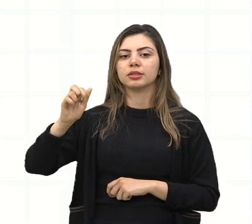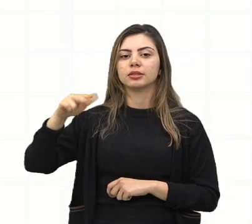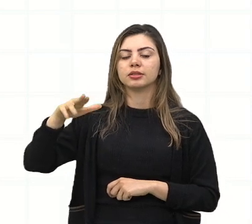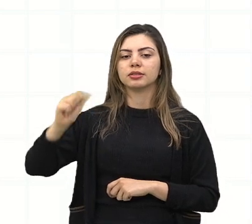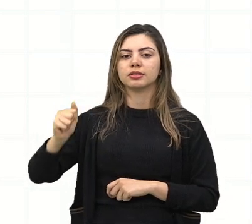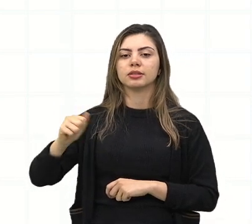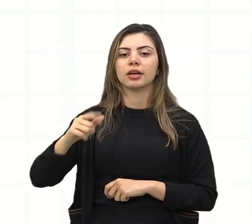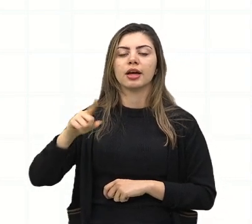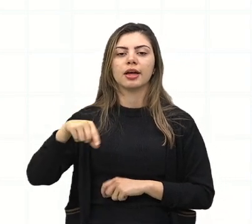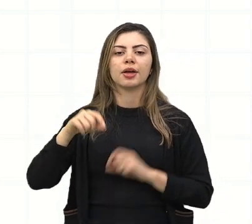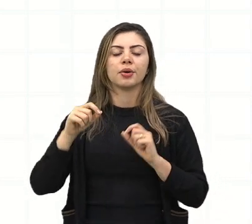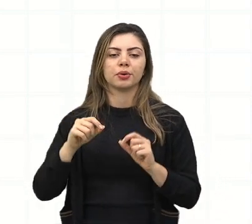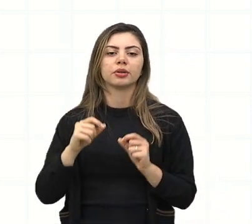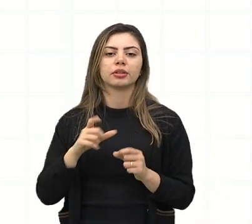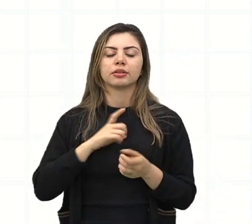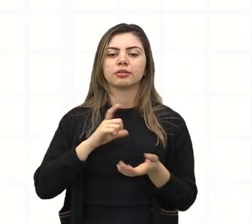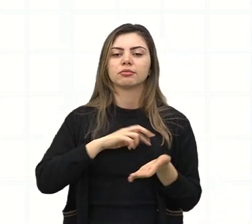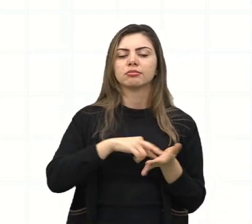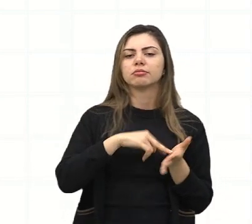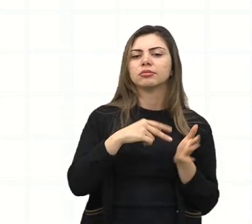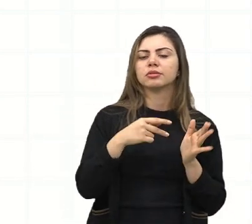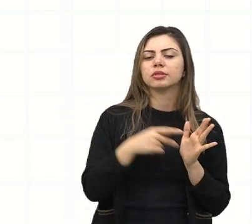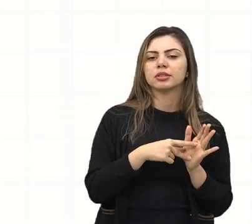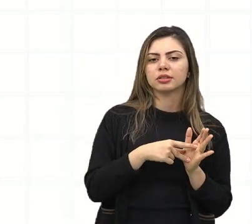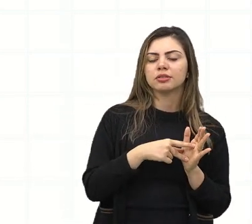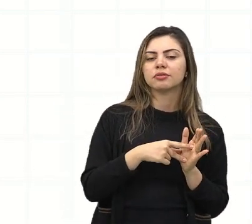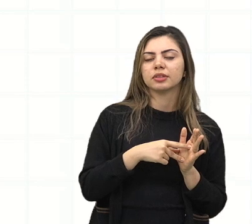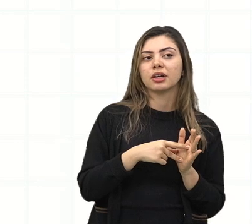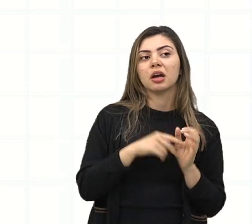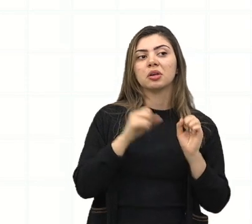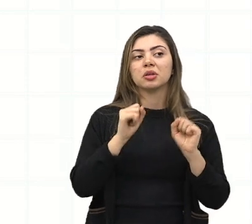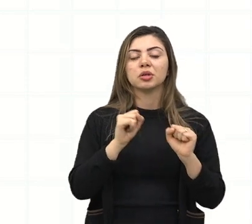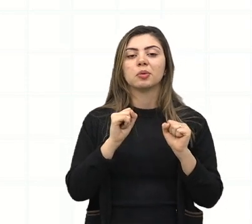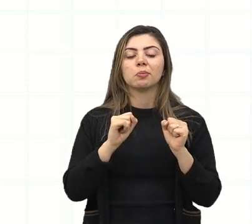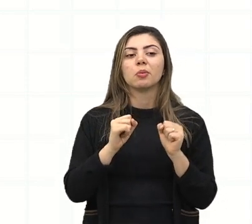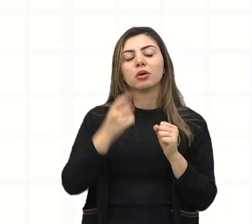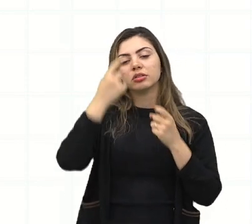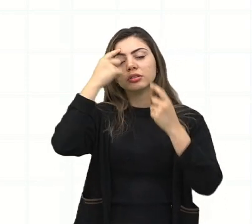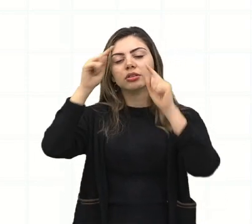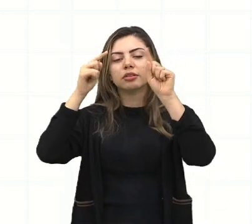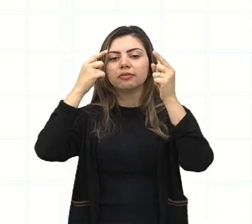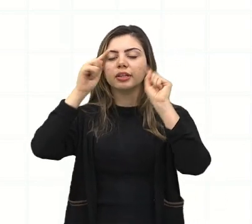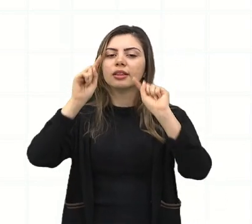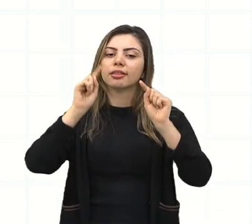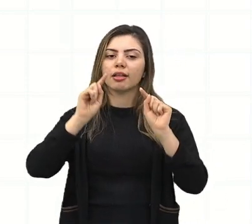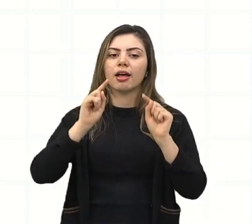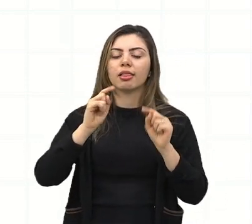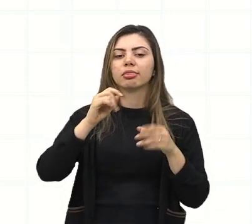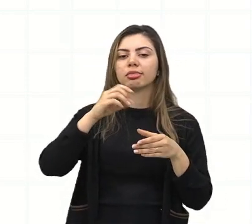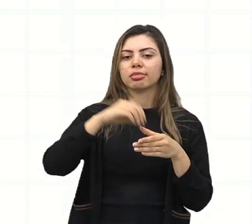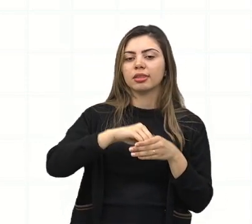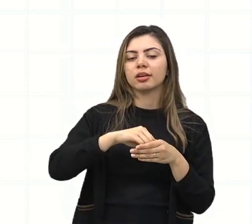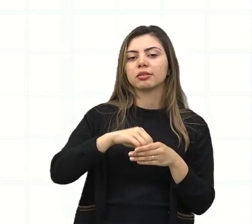que é provável, ou seja, um universo possível de ser realizado dentro de